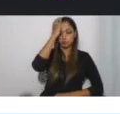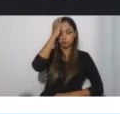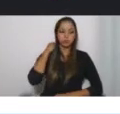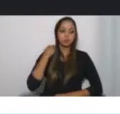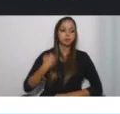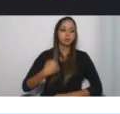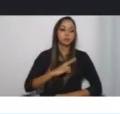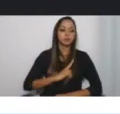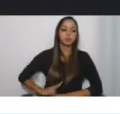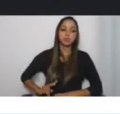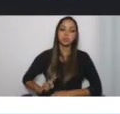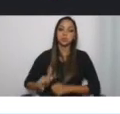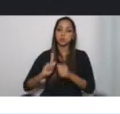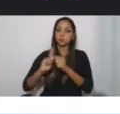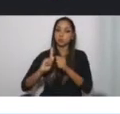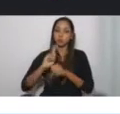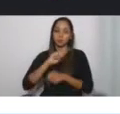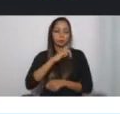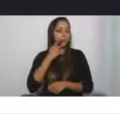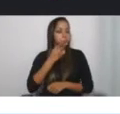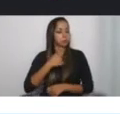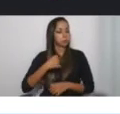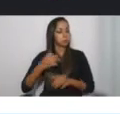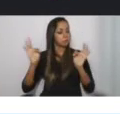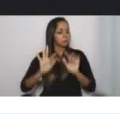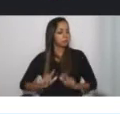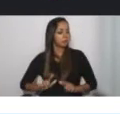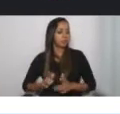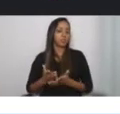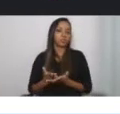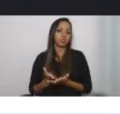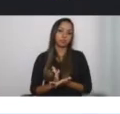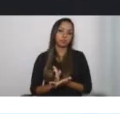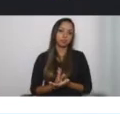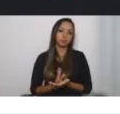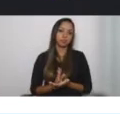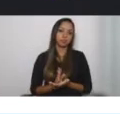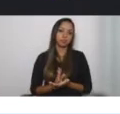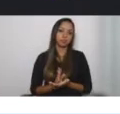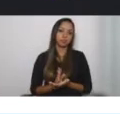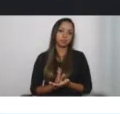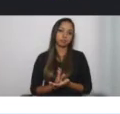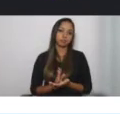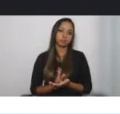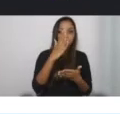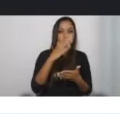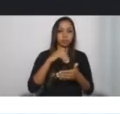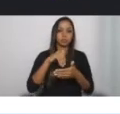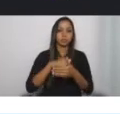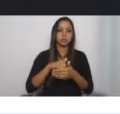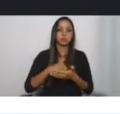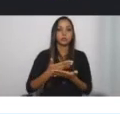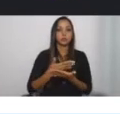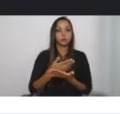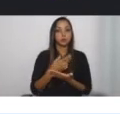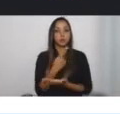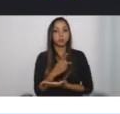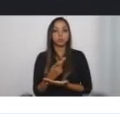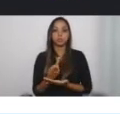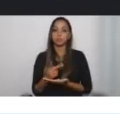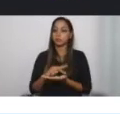O vereador Gustavo foi muito feliz nas suas palavras. De fato, eu agradeço o voto dele, o voto do Gemar, que vai passar